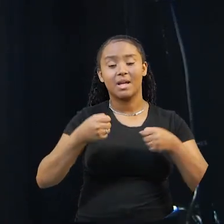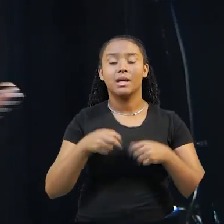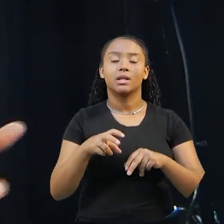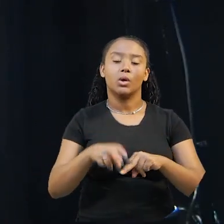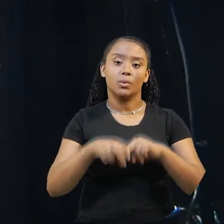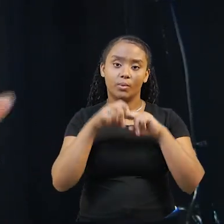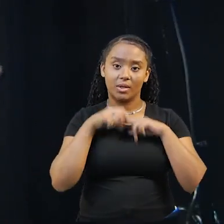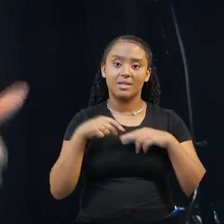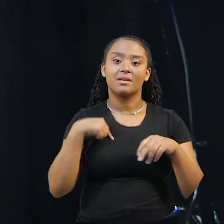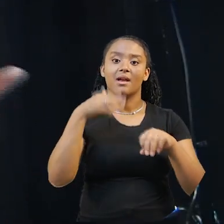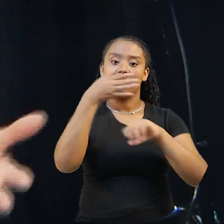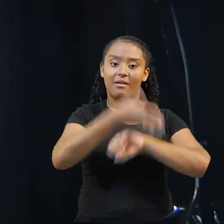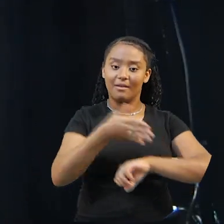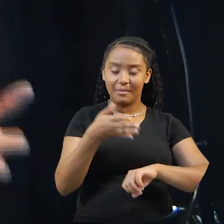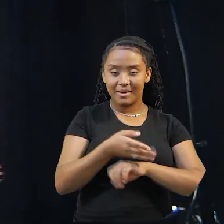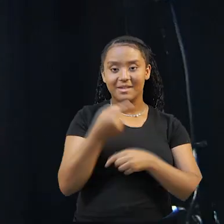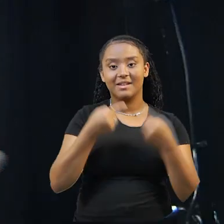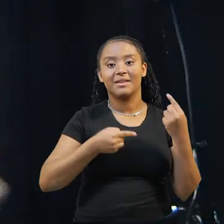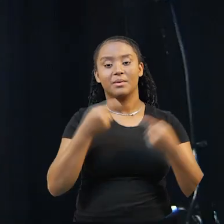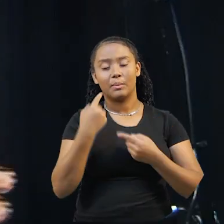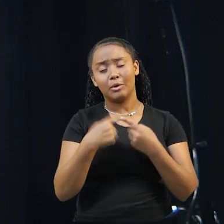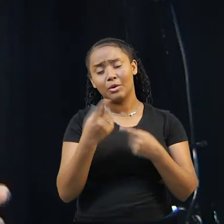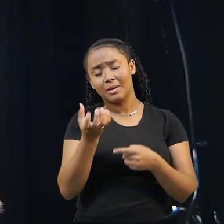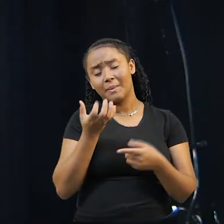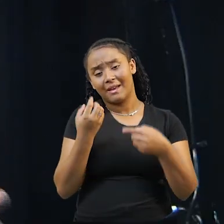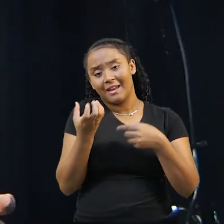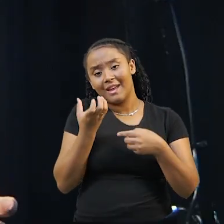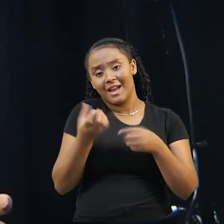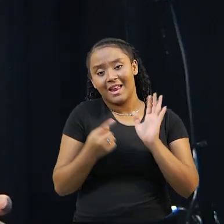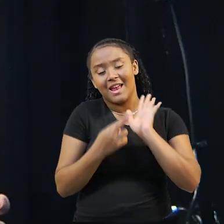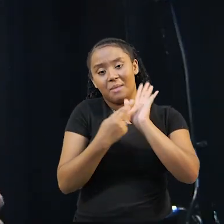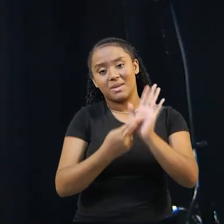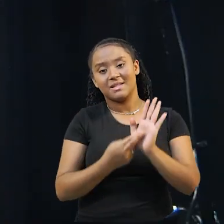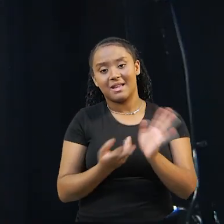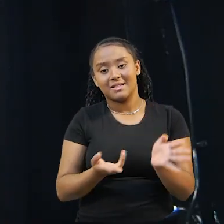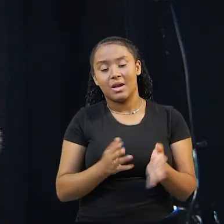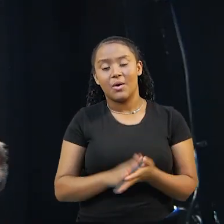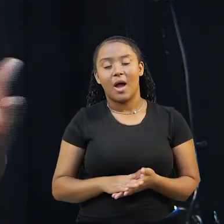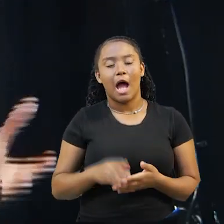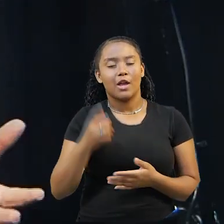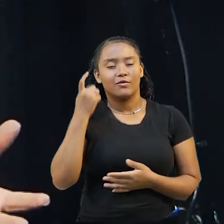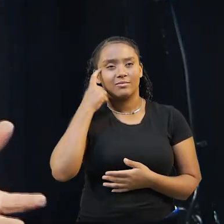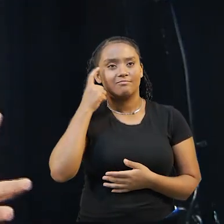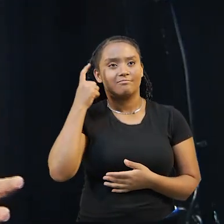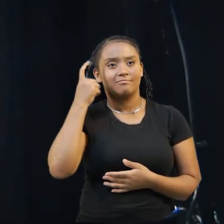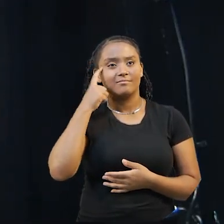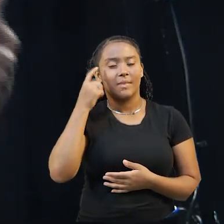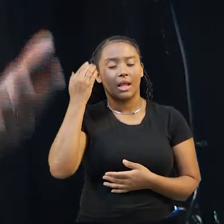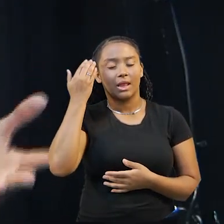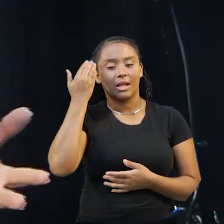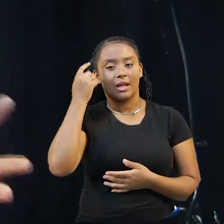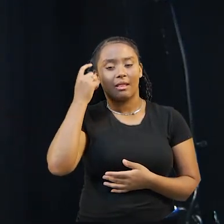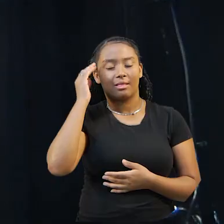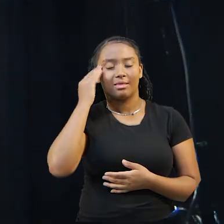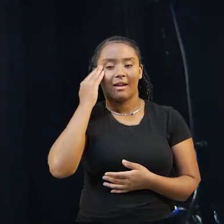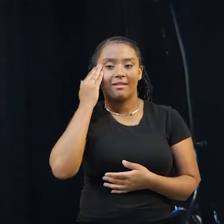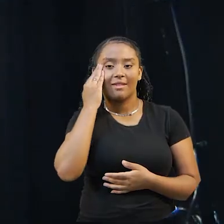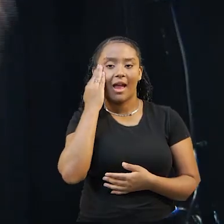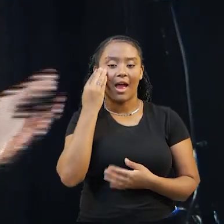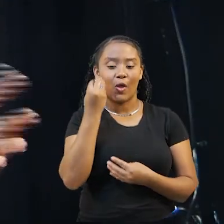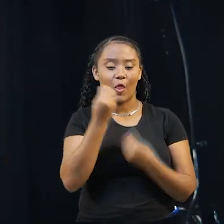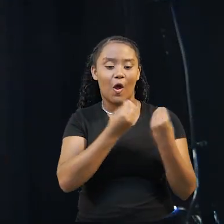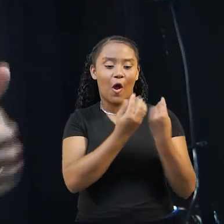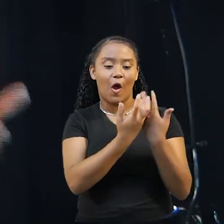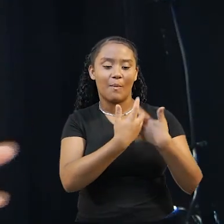porque eu acabei me envolvendo, né, nas instâncias decisórias e fui tendo uma ideia de como a faculdade